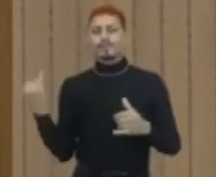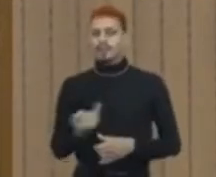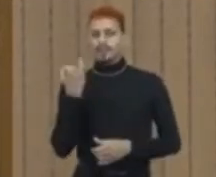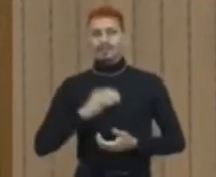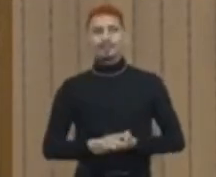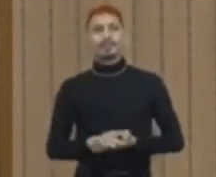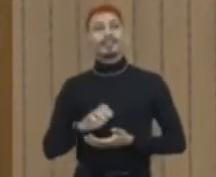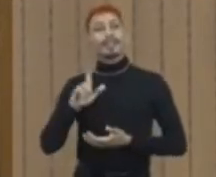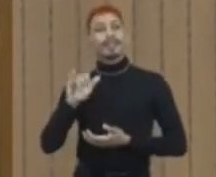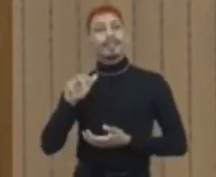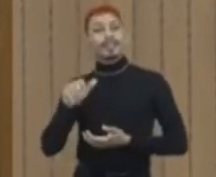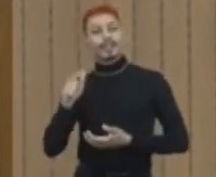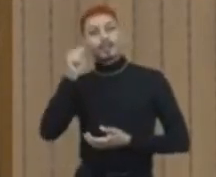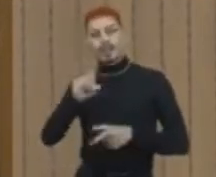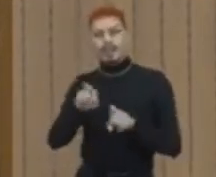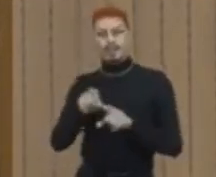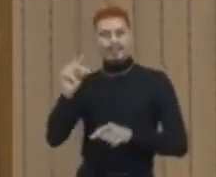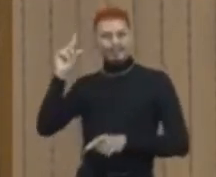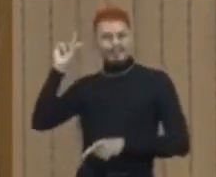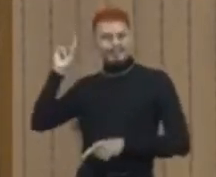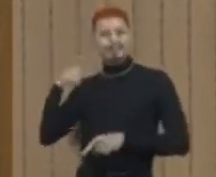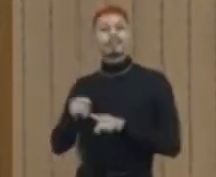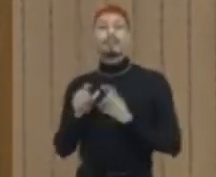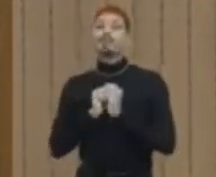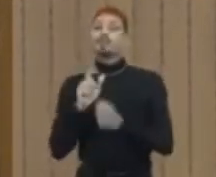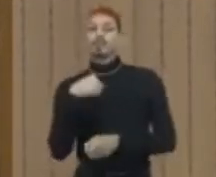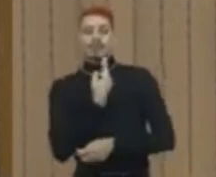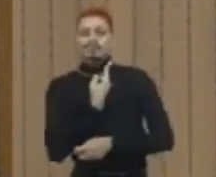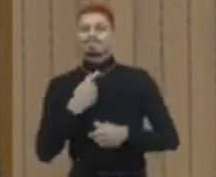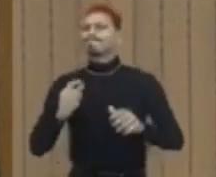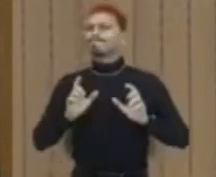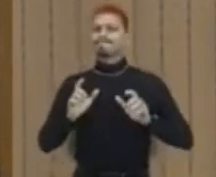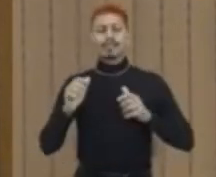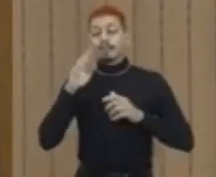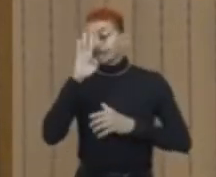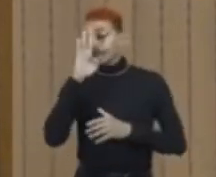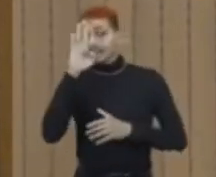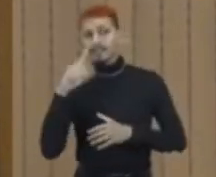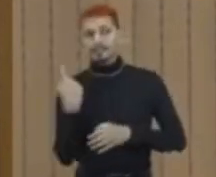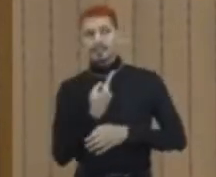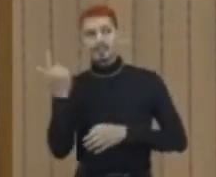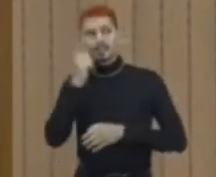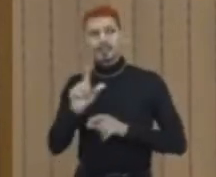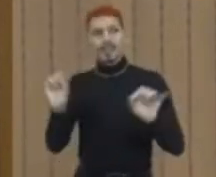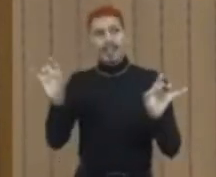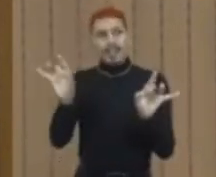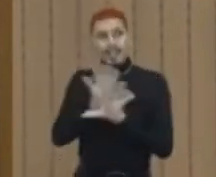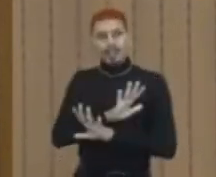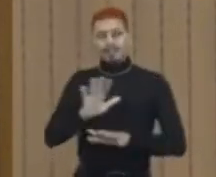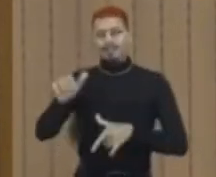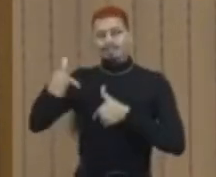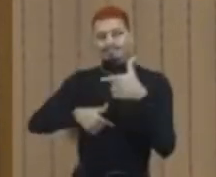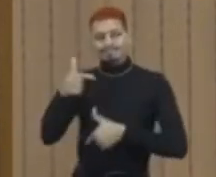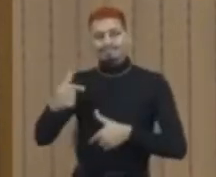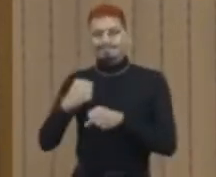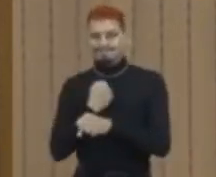Eliana Torelli também, que foi, desde aquela época, uma parceira fundamental para que pudéssemos concluir essa obra. A